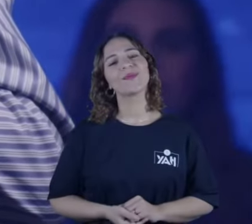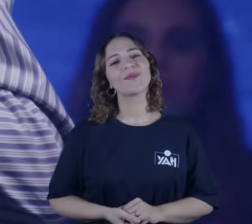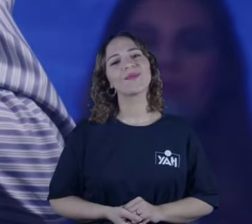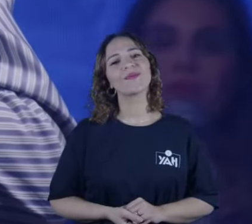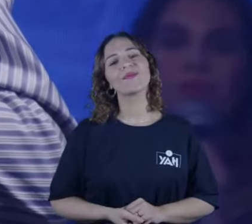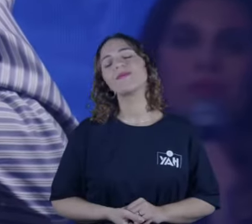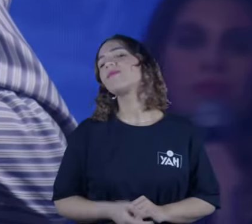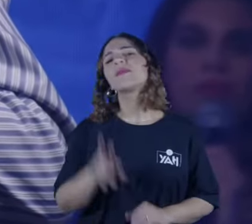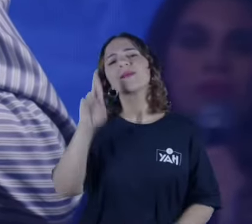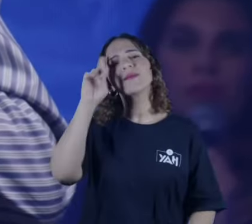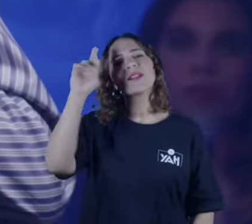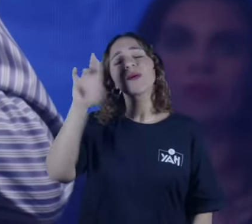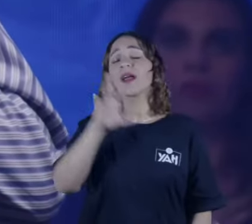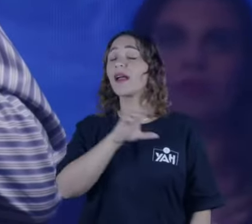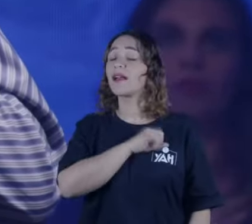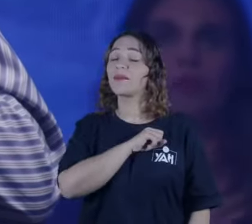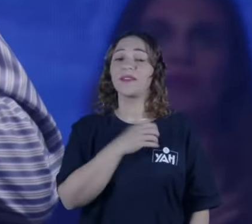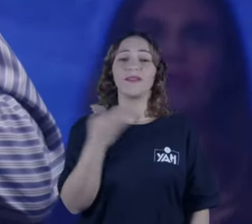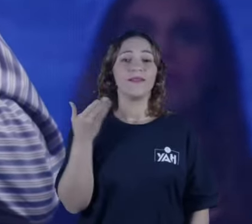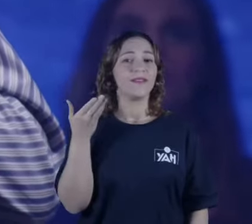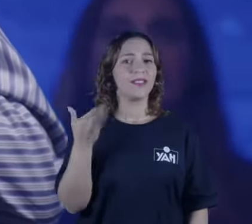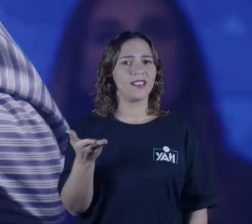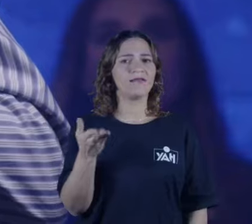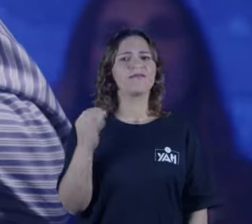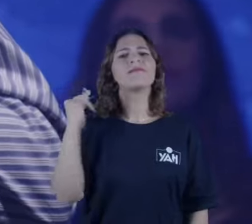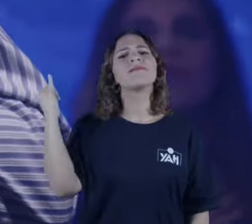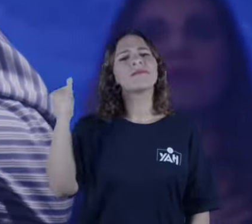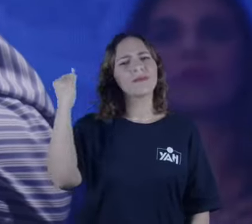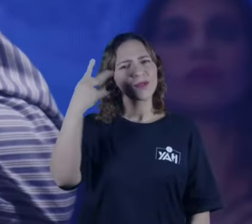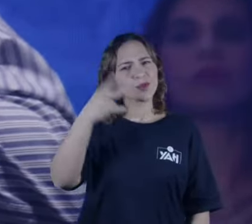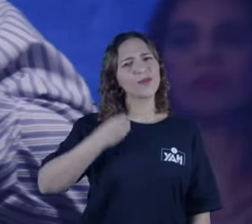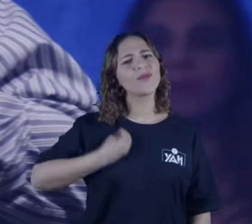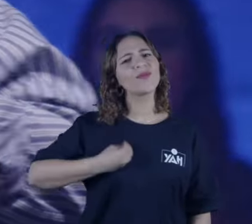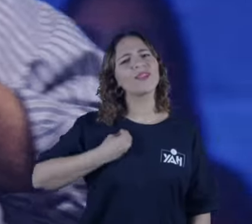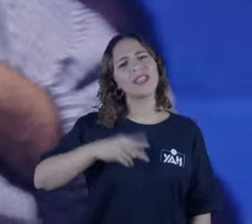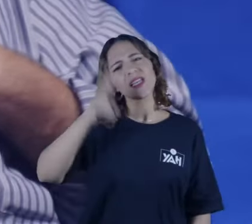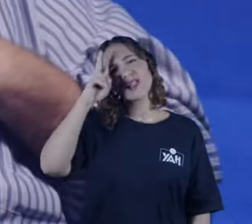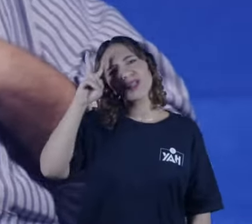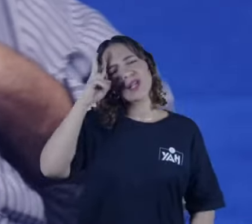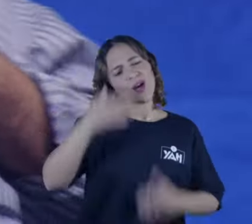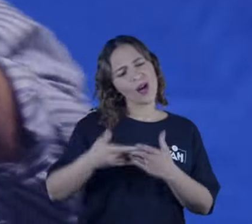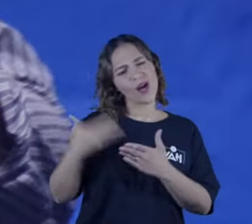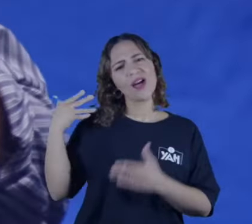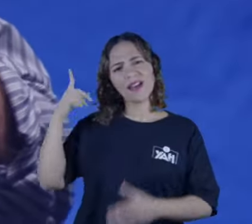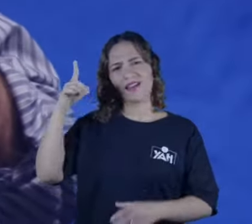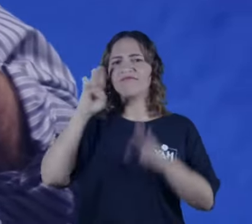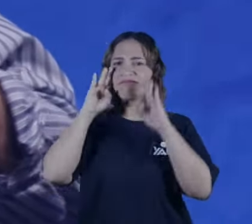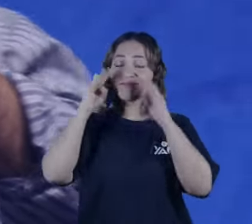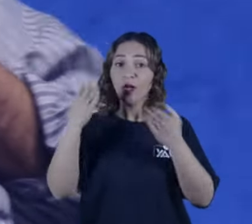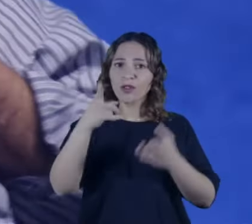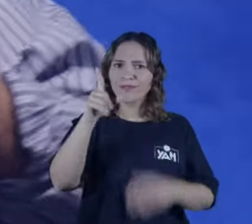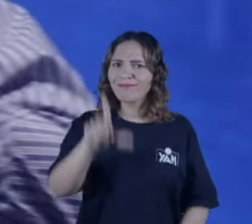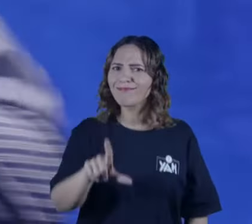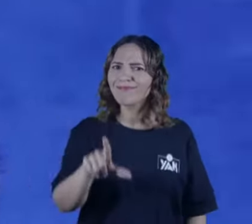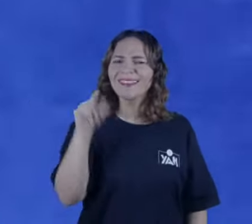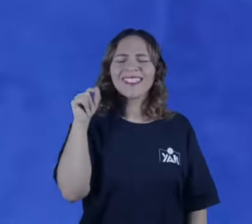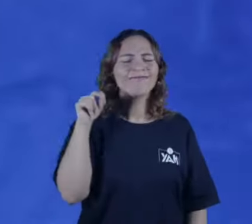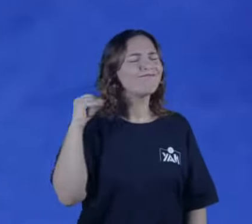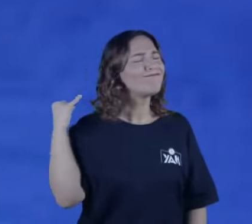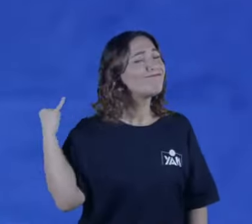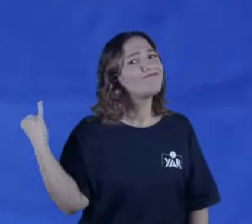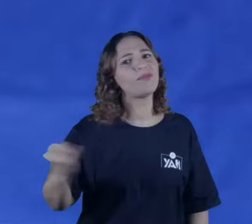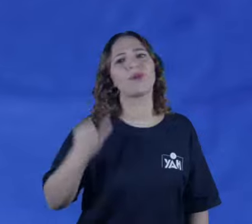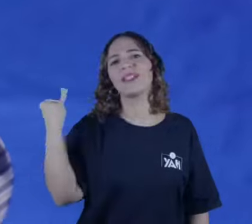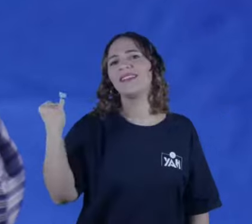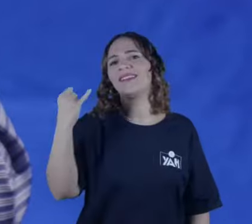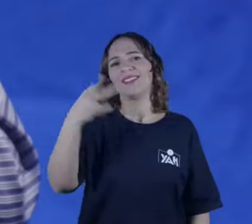O Senhor te ama, se importa com a sua história. E hoje você está tomando a decisão mais importante